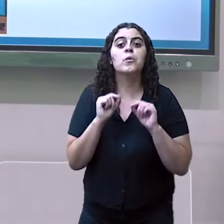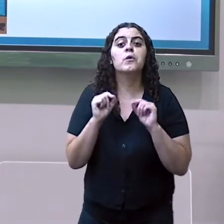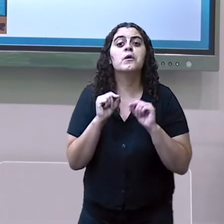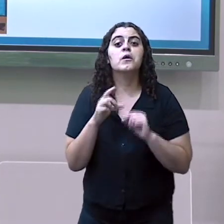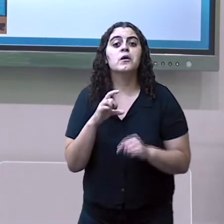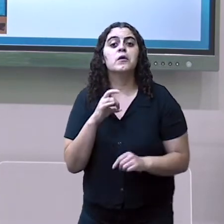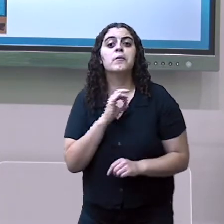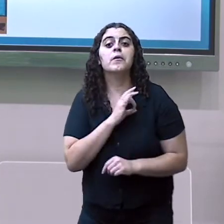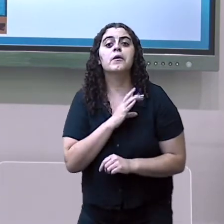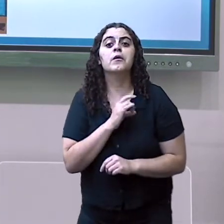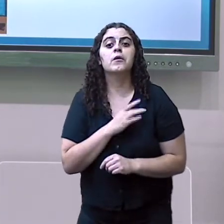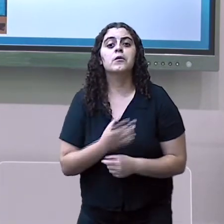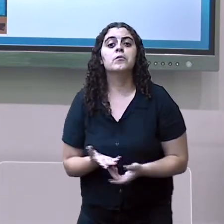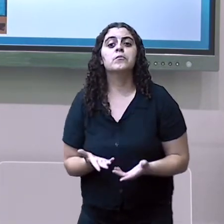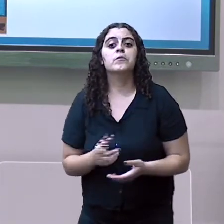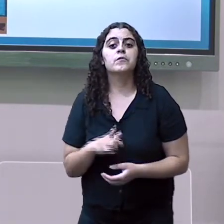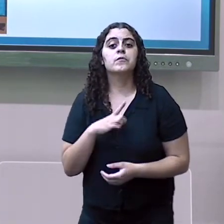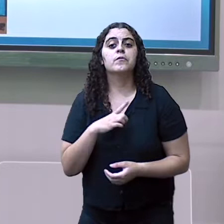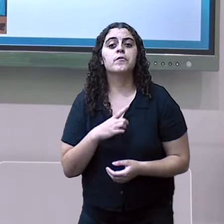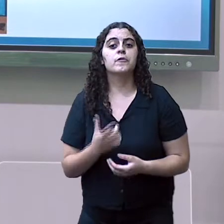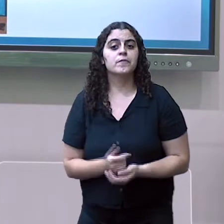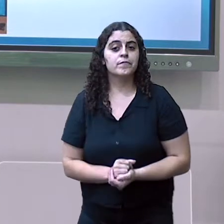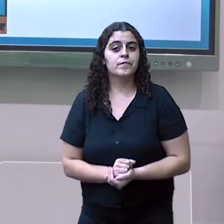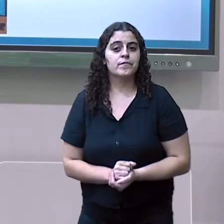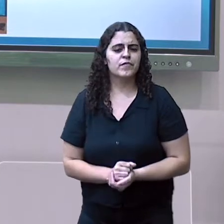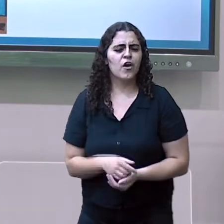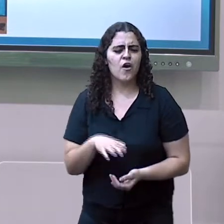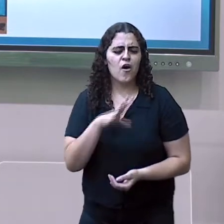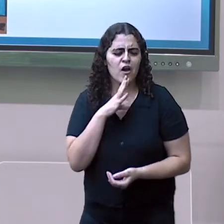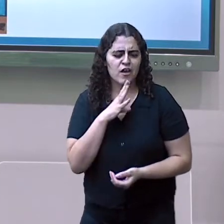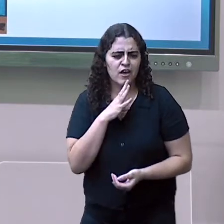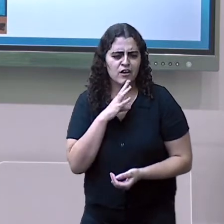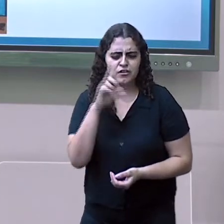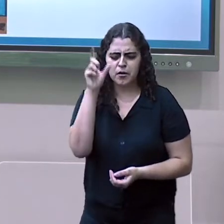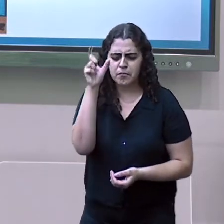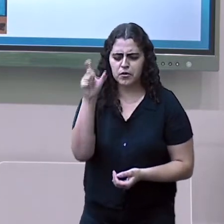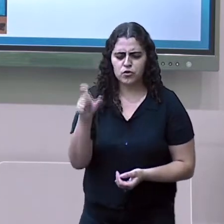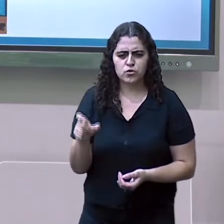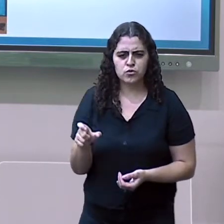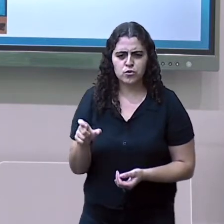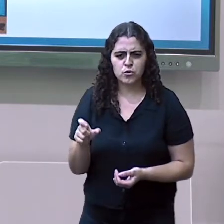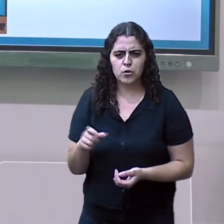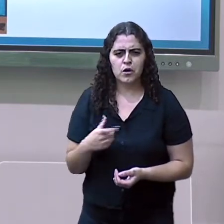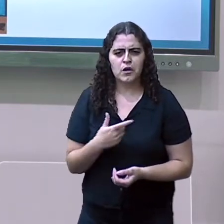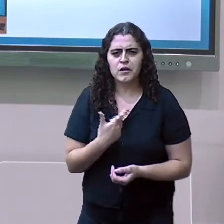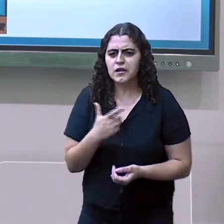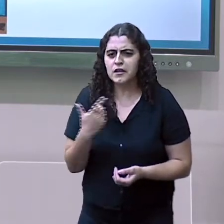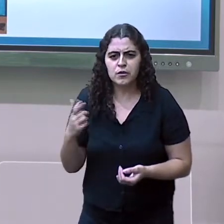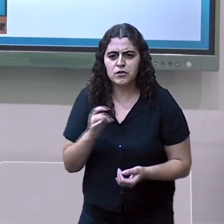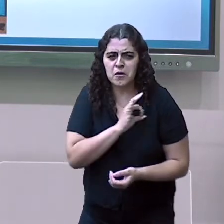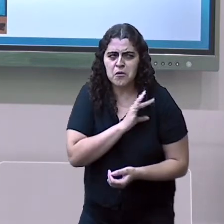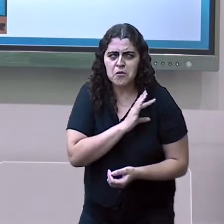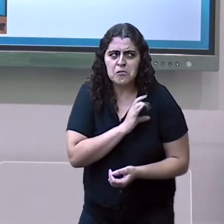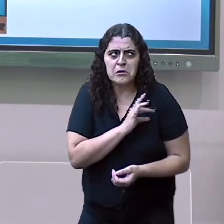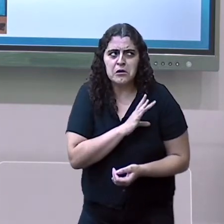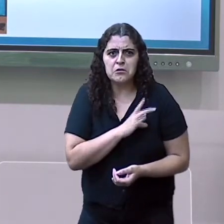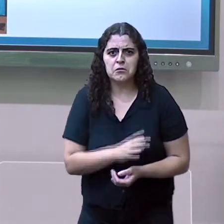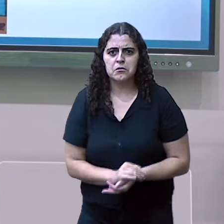tem algum medo? Você conhece alguém que não tem medo de nada?